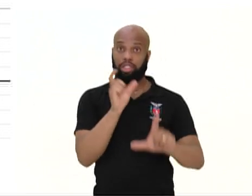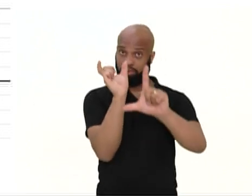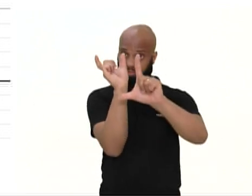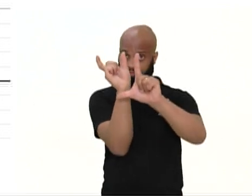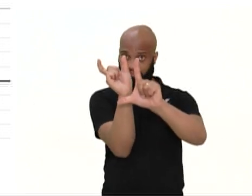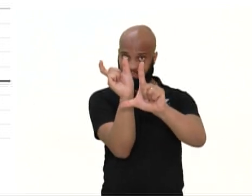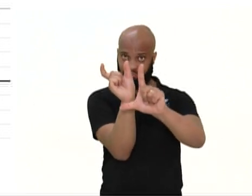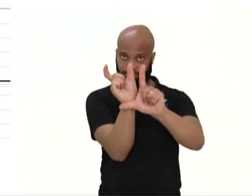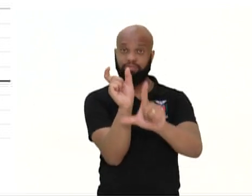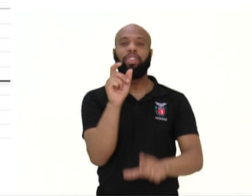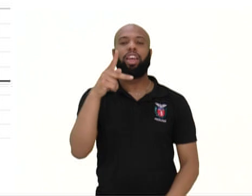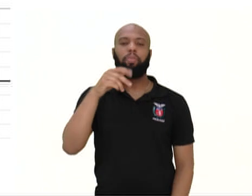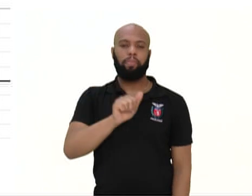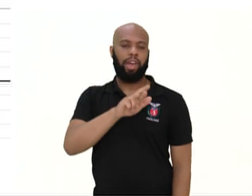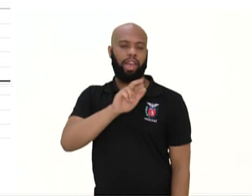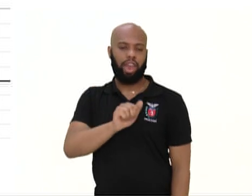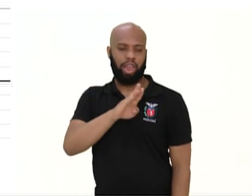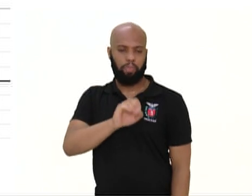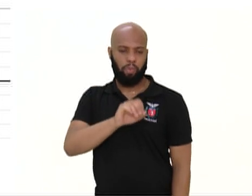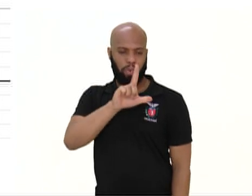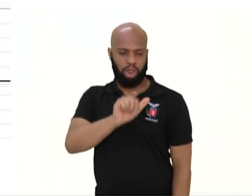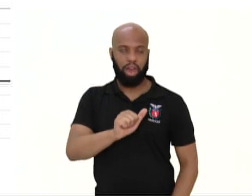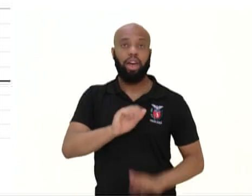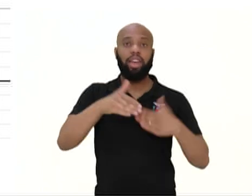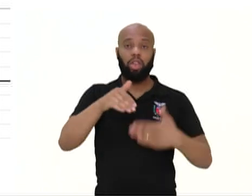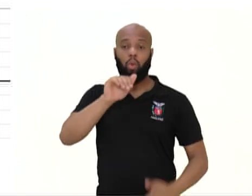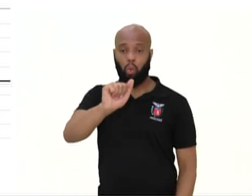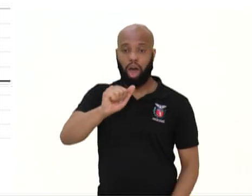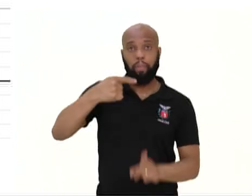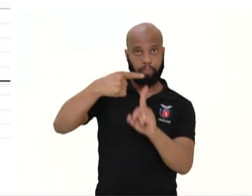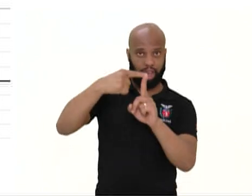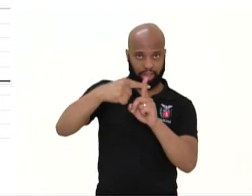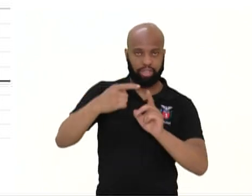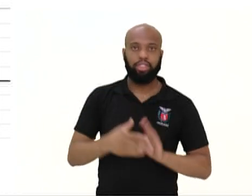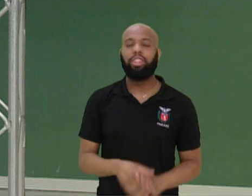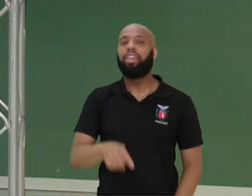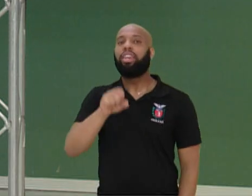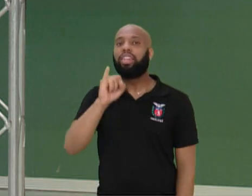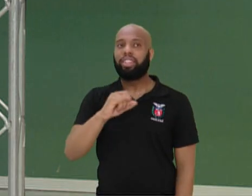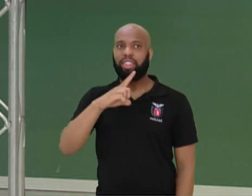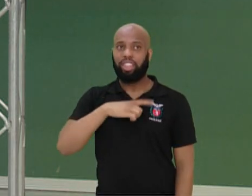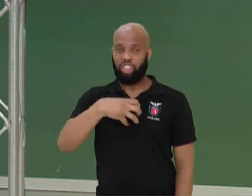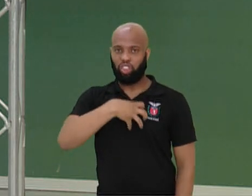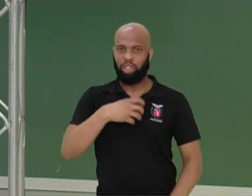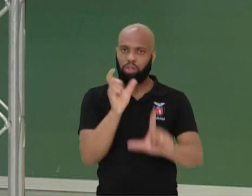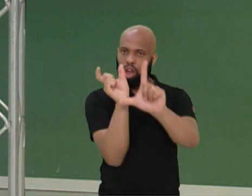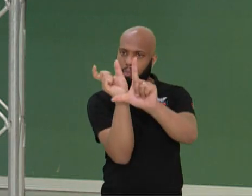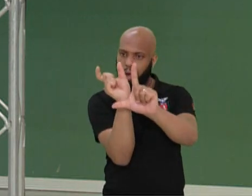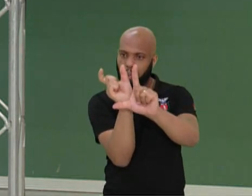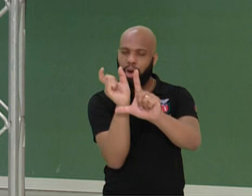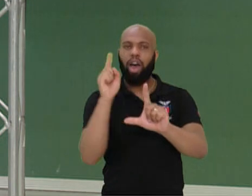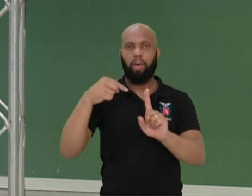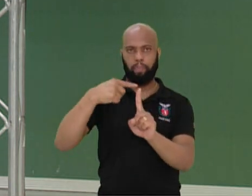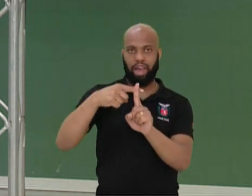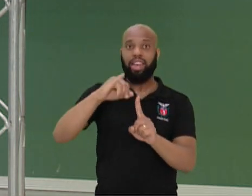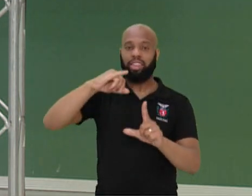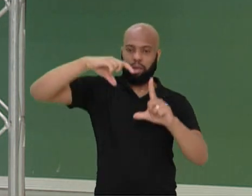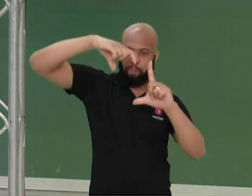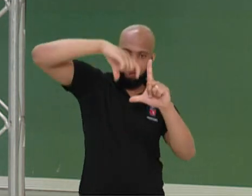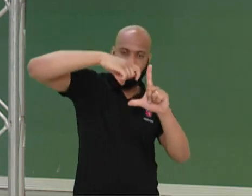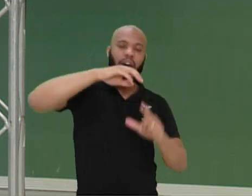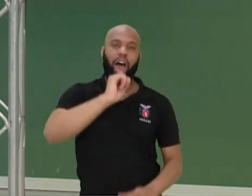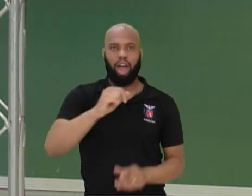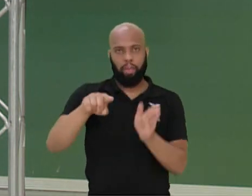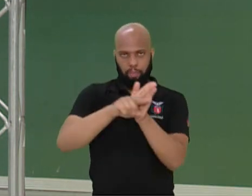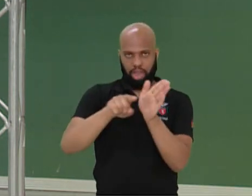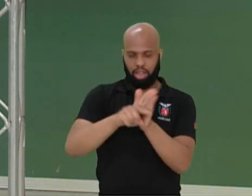com a concavidade voltada para cima, o A é positivo, beleza? Se for para cima, o A é positivo, para baixo, o A é negativo,